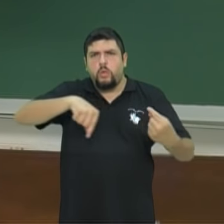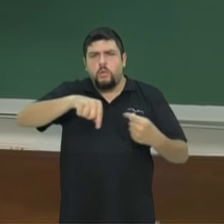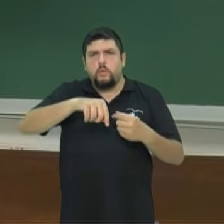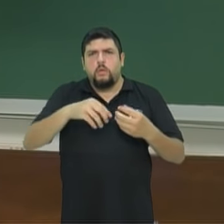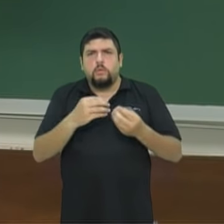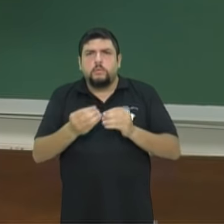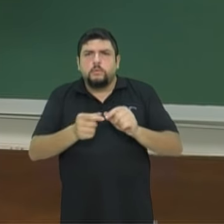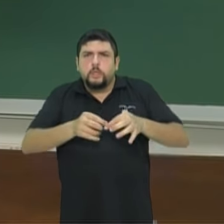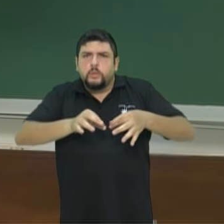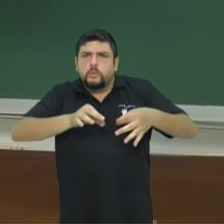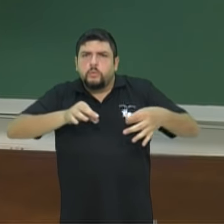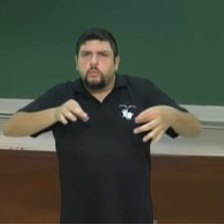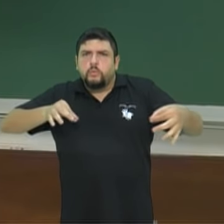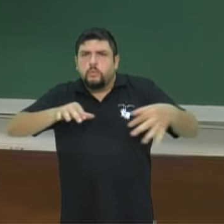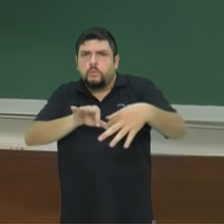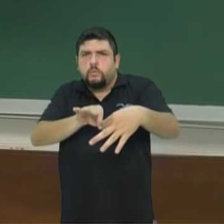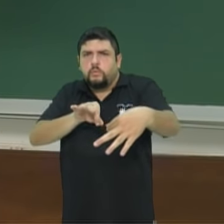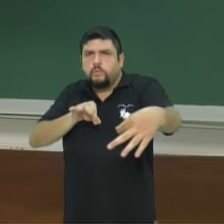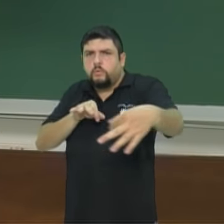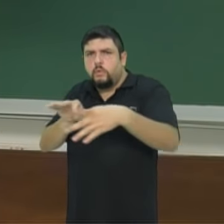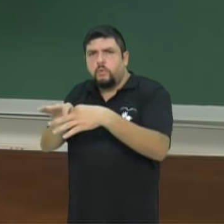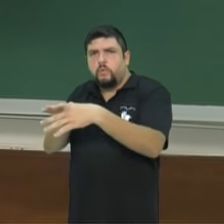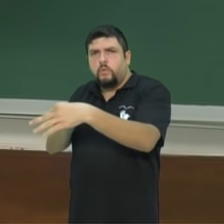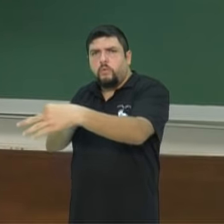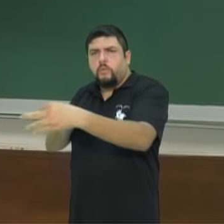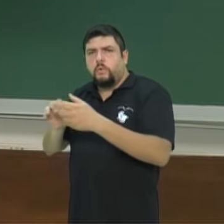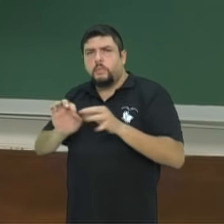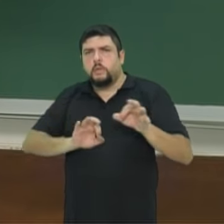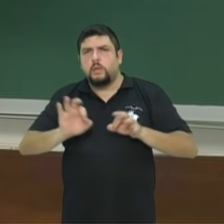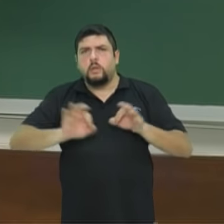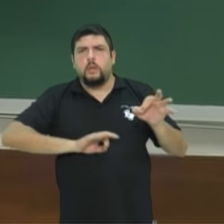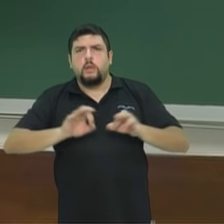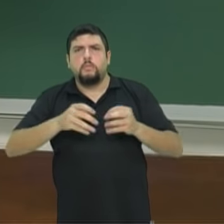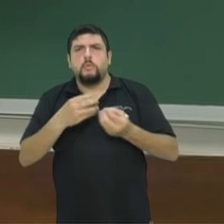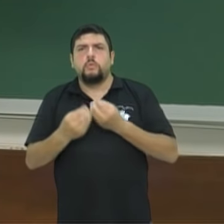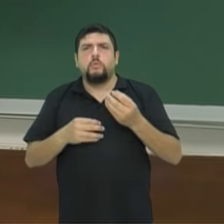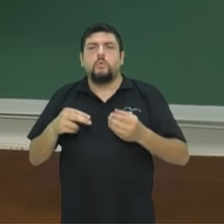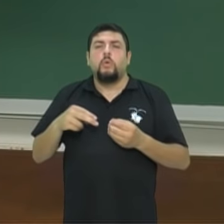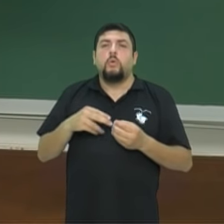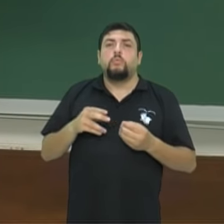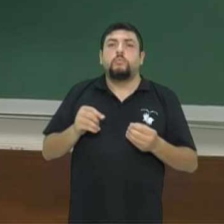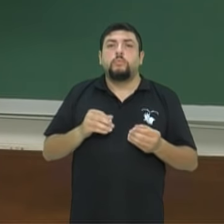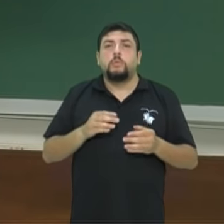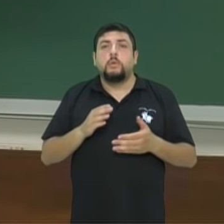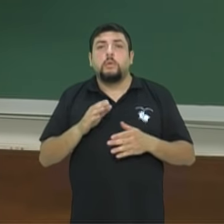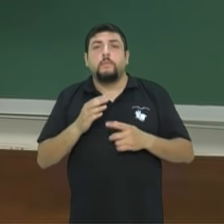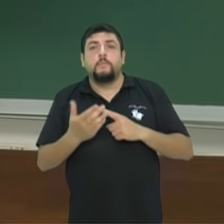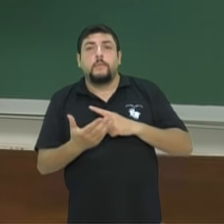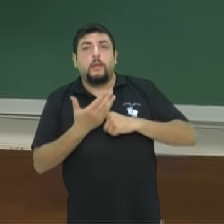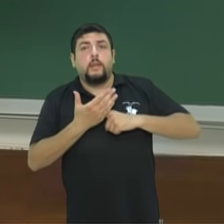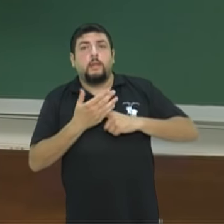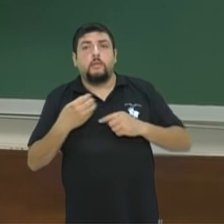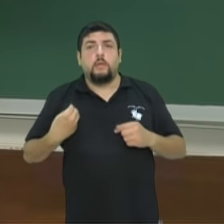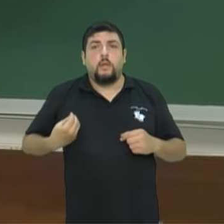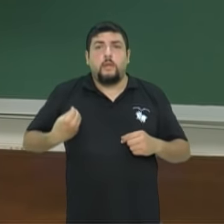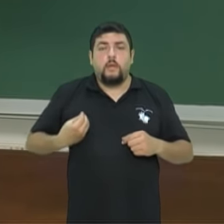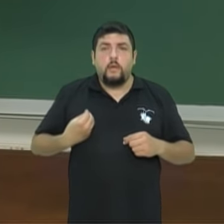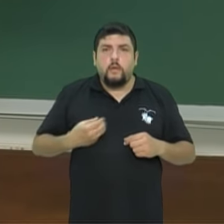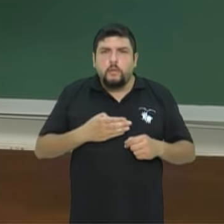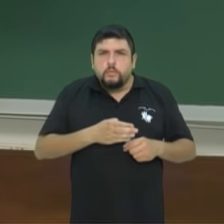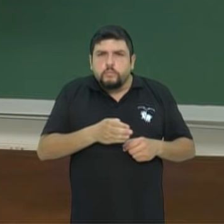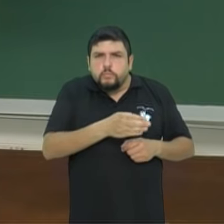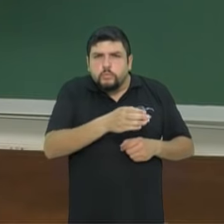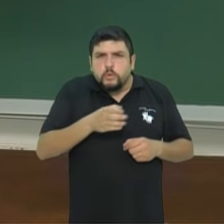aparecem enrolados, para poder realmente organizar um norte que vai delinear os passos dela, né? Ela está tentando fazer um planejamento, mas parece que está